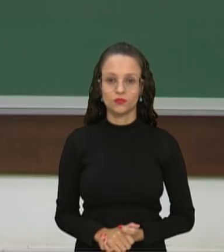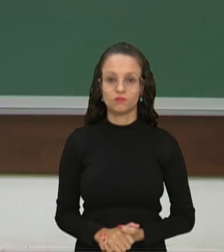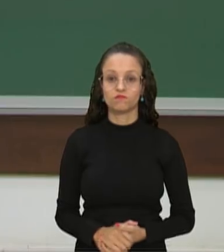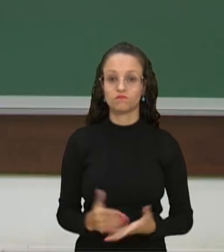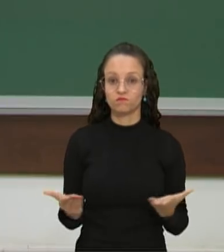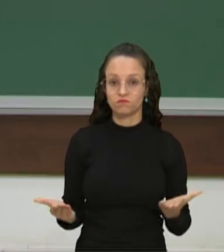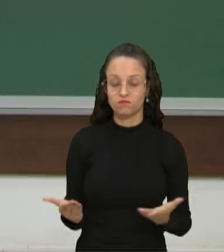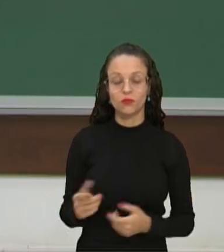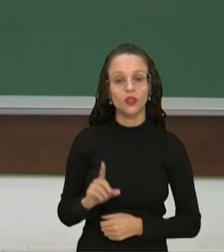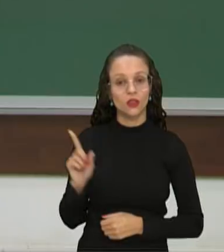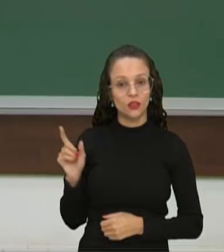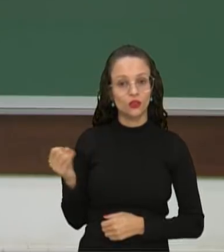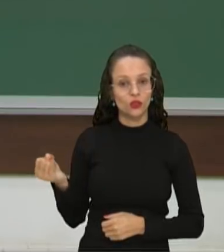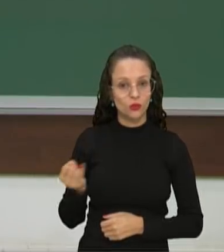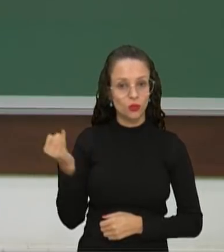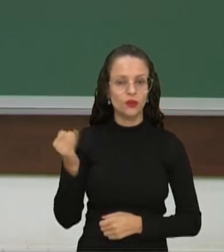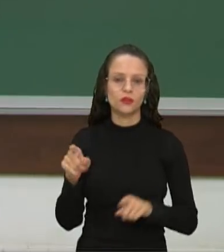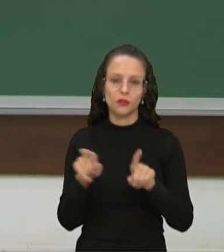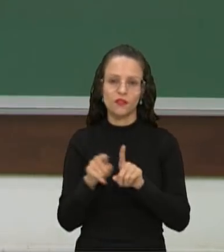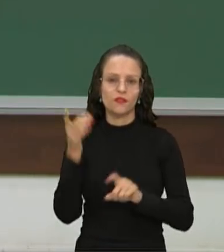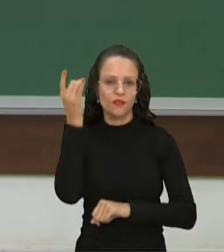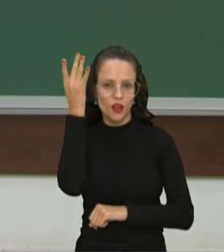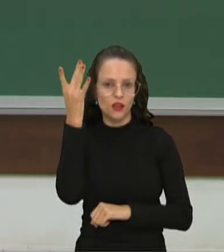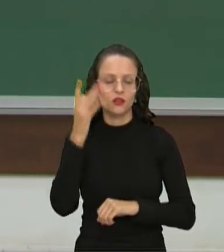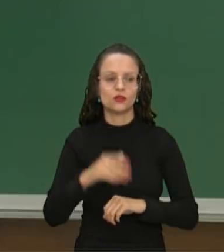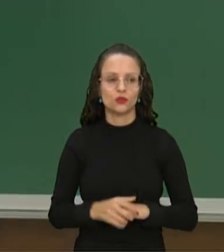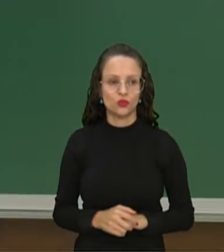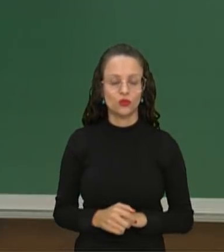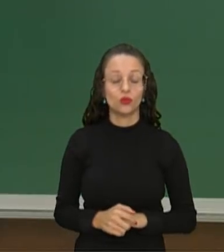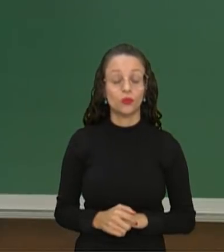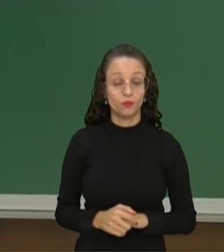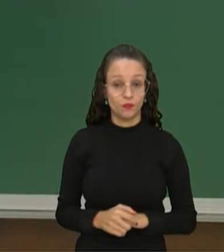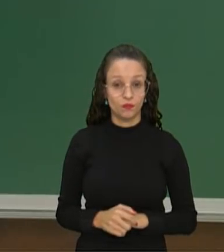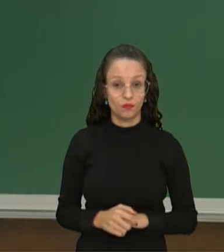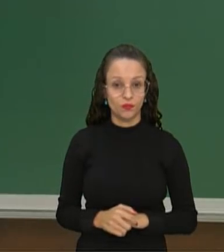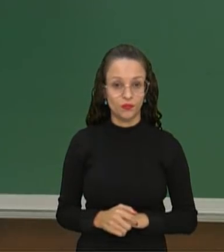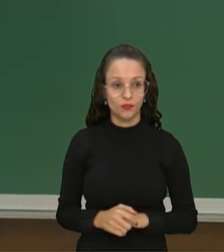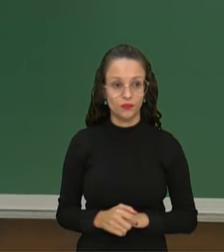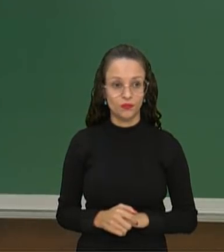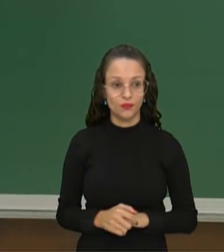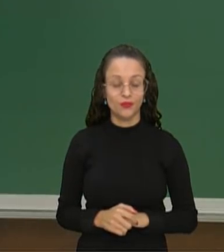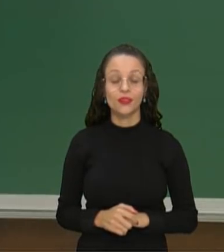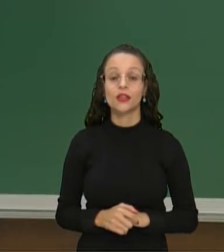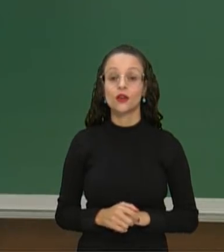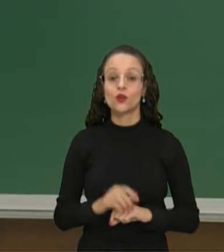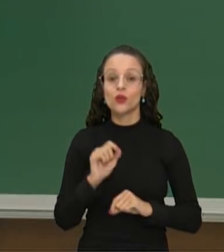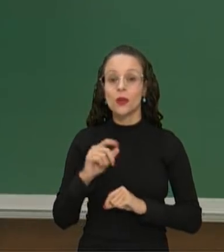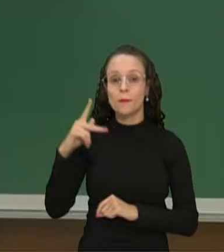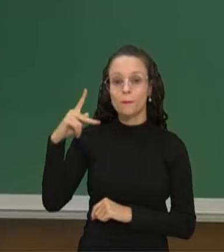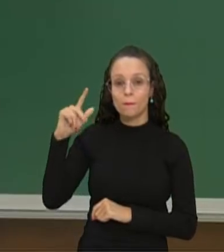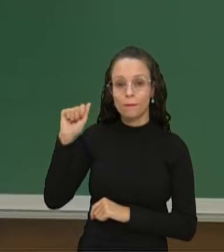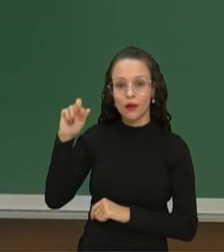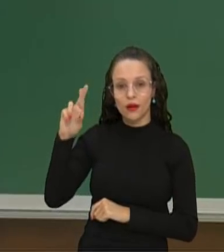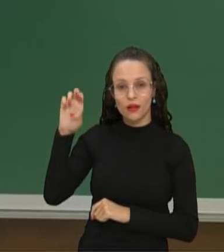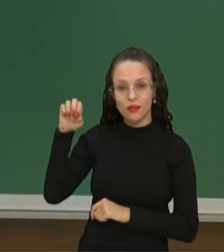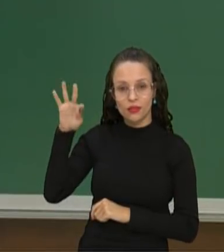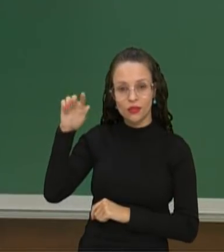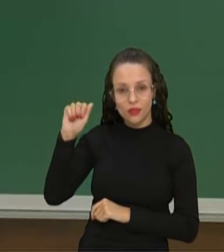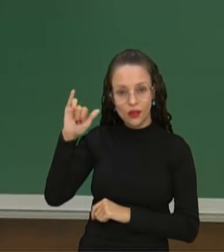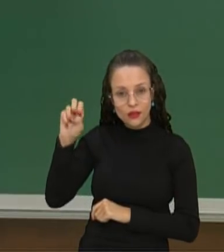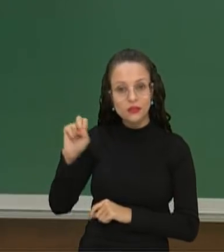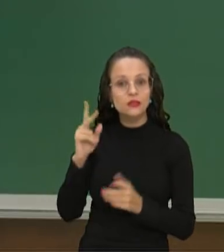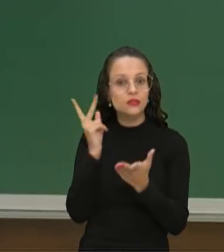Gente, isso aqui é importante e é super fácil. Então, gente, os parentais, eles sempre vão estar numa porcentagem